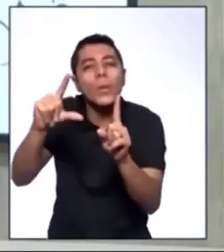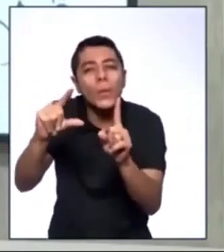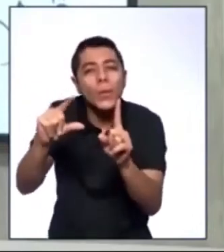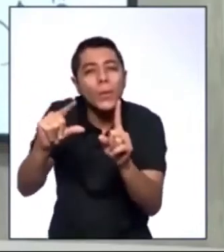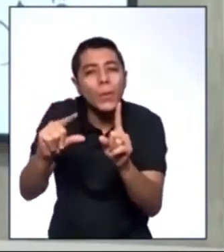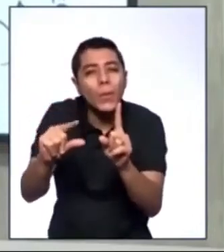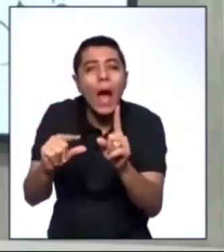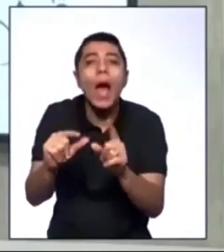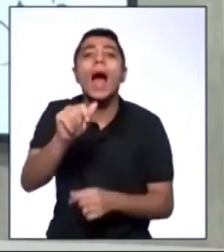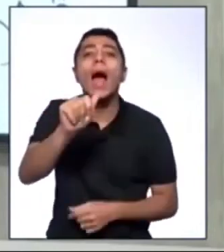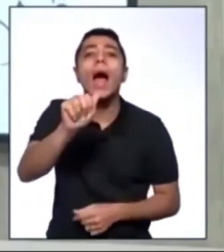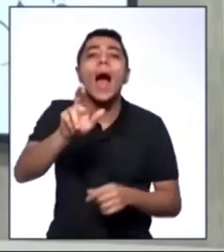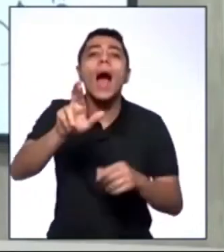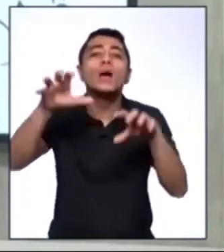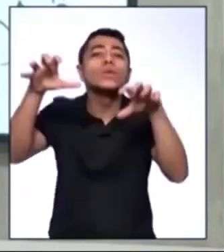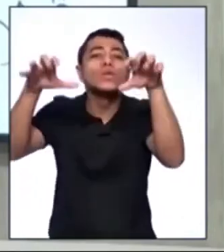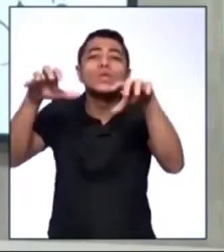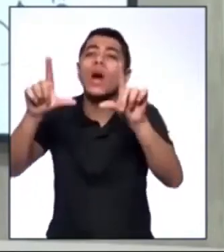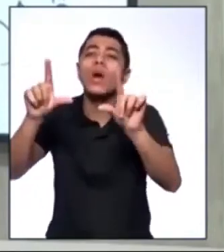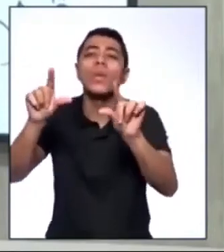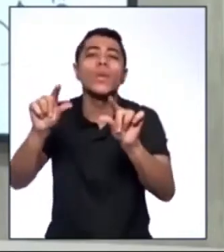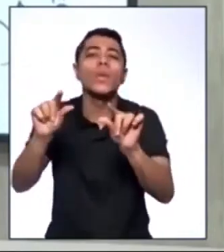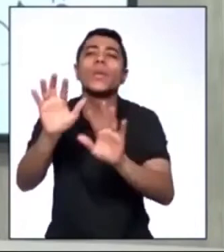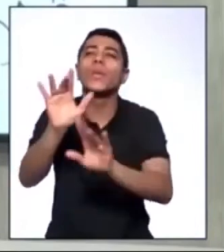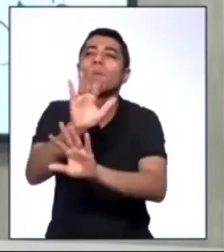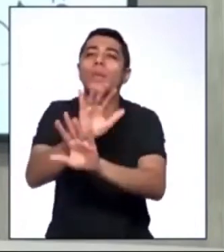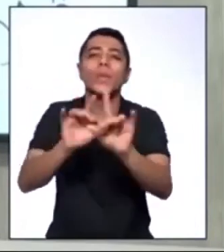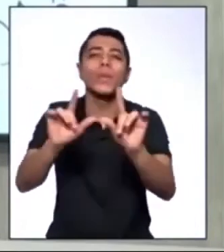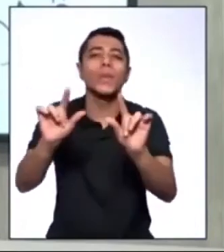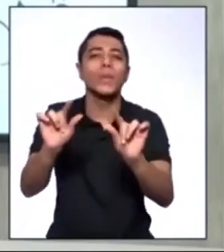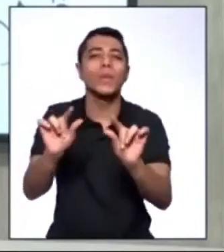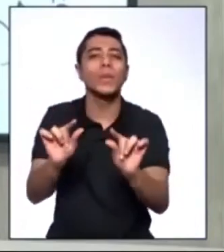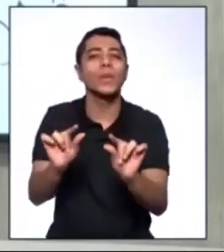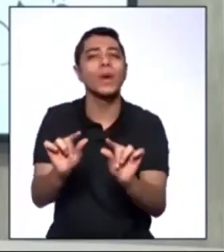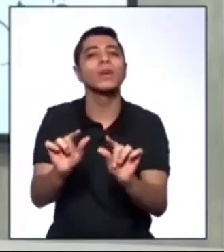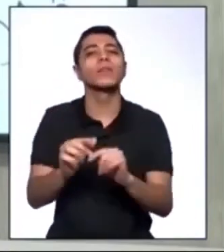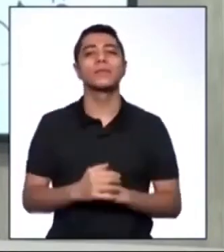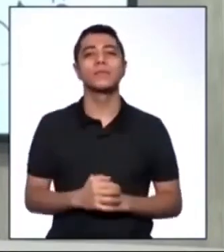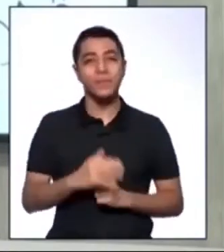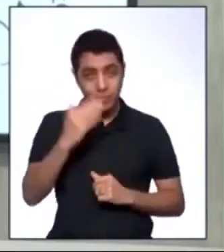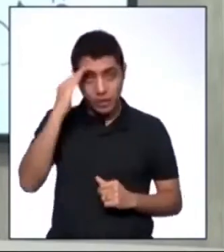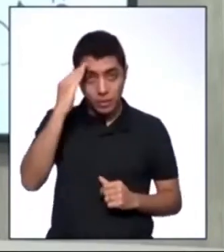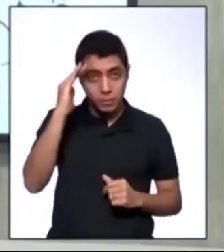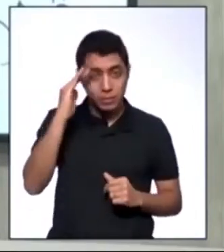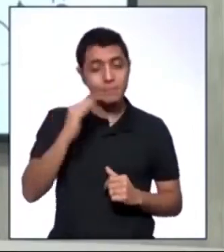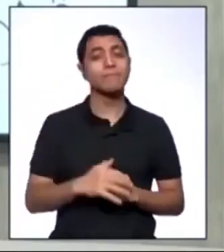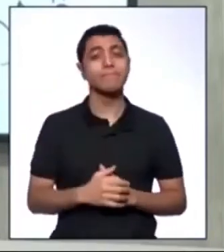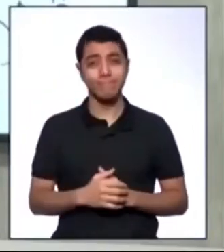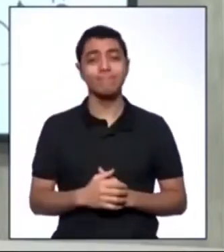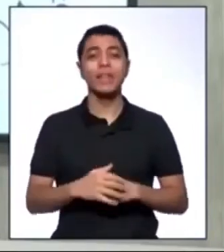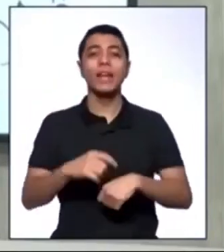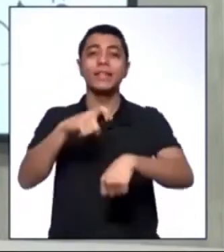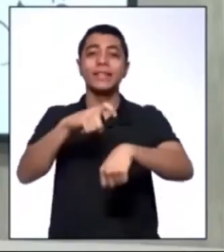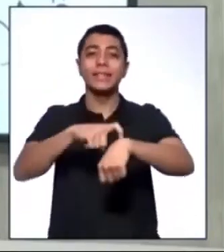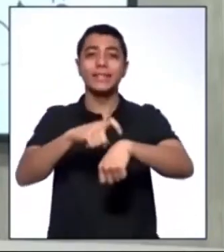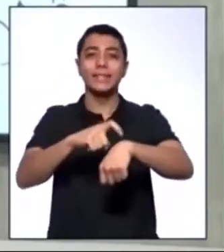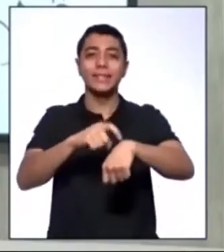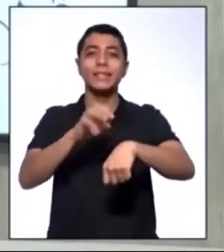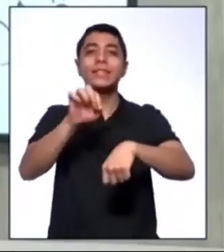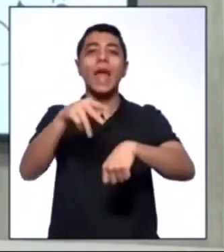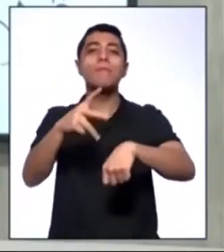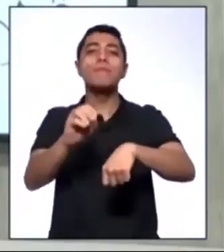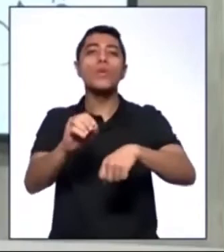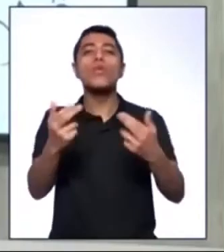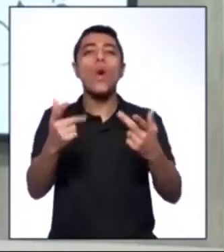entender como clima? Clima, galera, se o tempo, por exemplo, é uma fotografia da atmosfera, o clima seria um